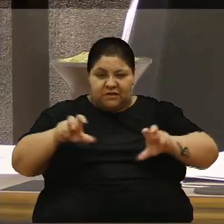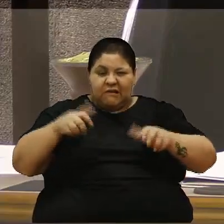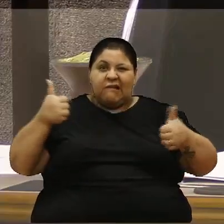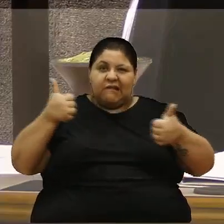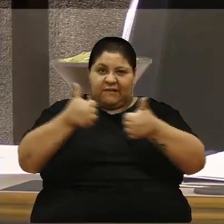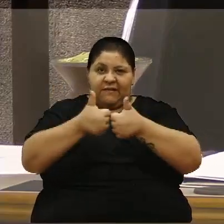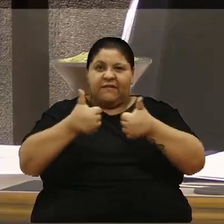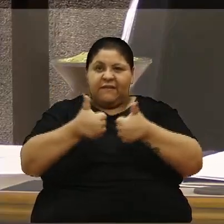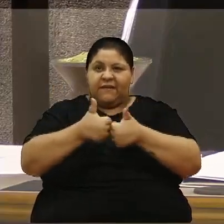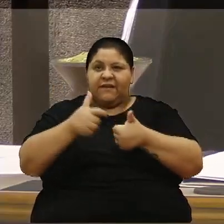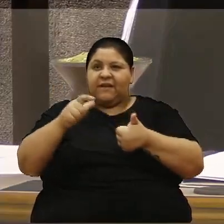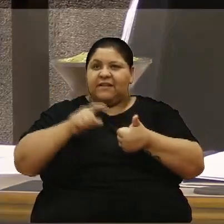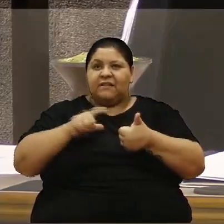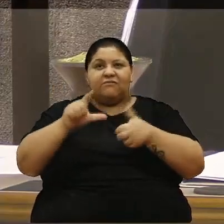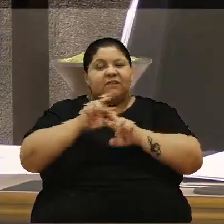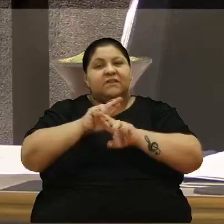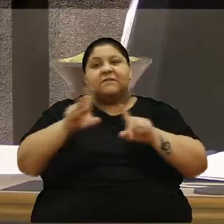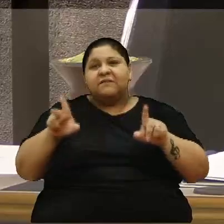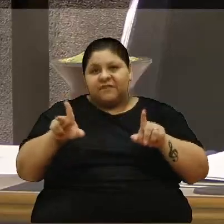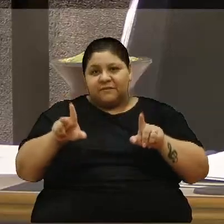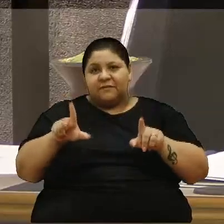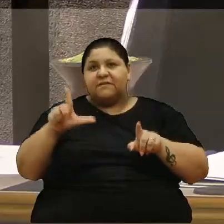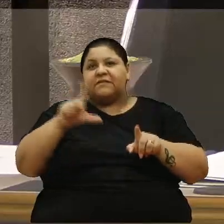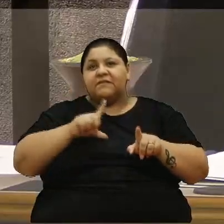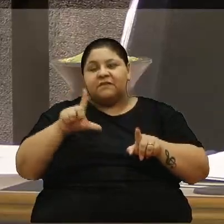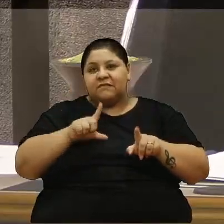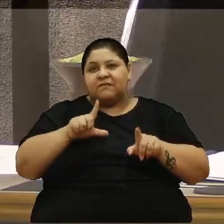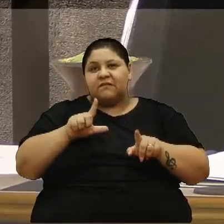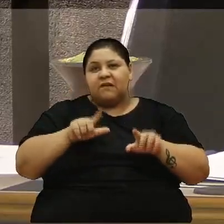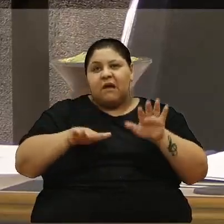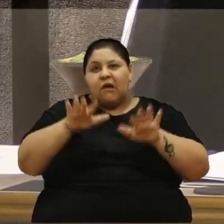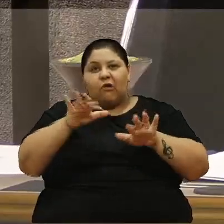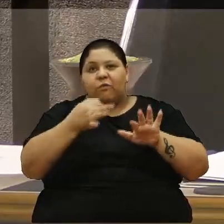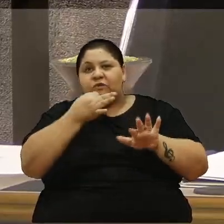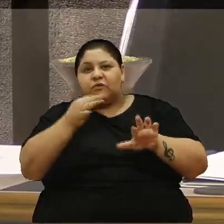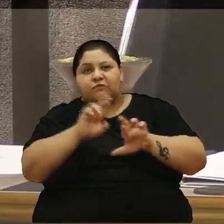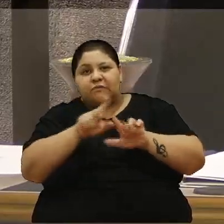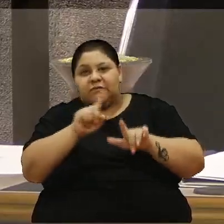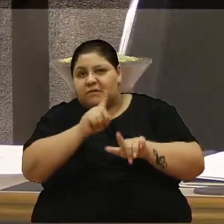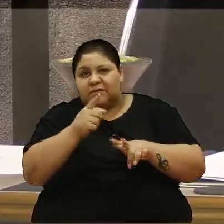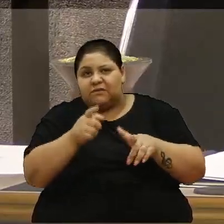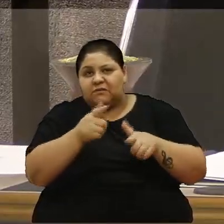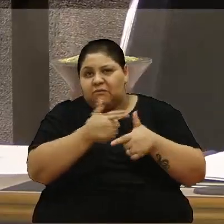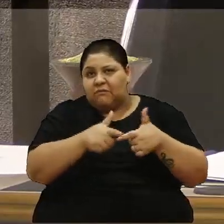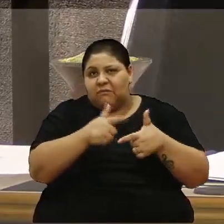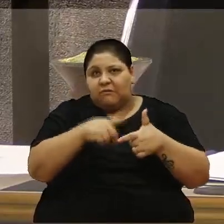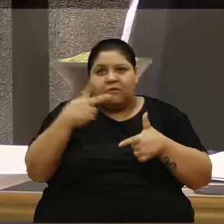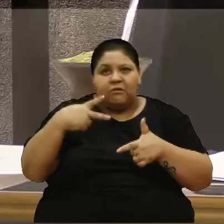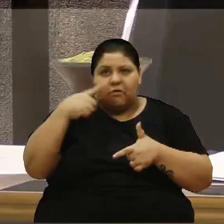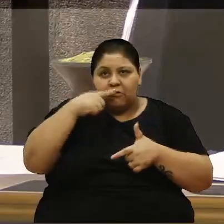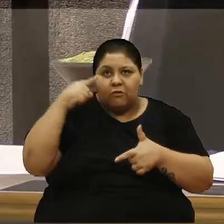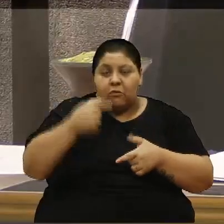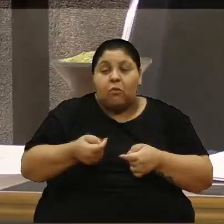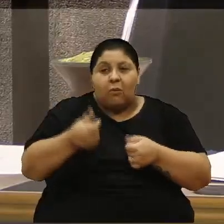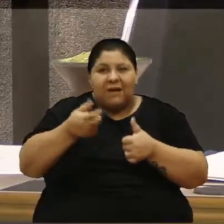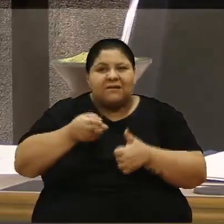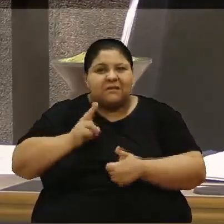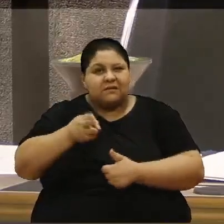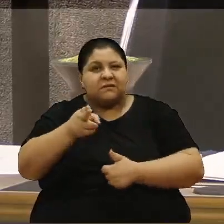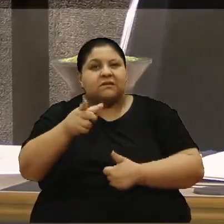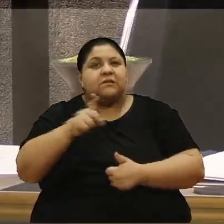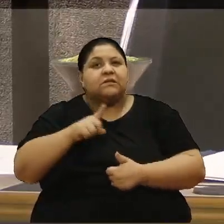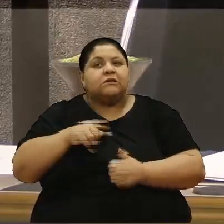sem divergências? Com certeza. Mentira. Temos, eventualmente, divergências, e isso não é nenhum problema, né, vereador? Mas quase sempre